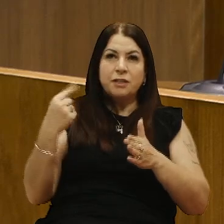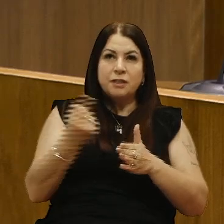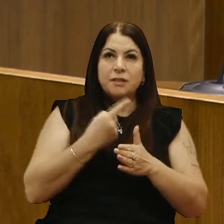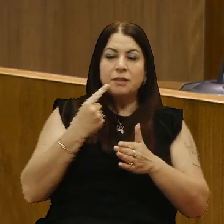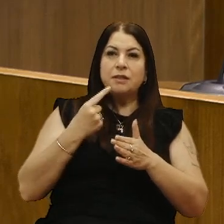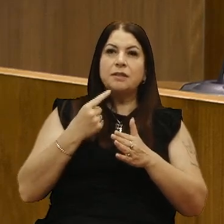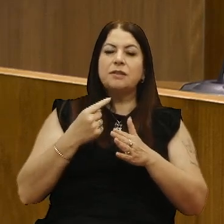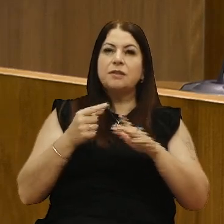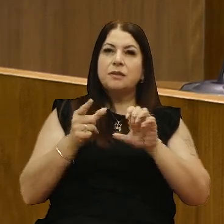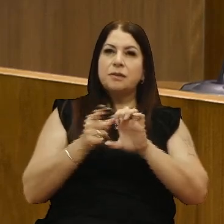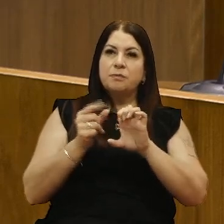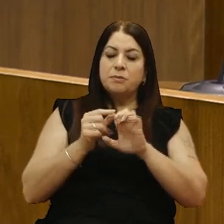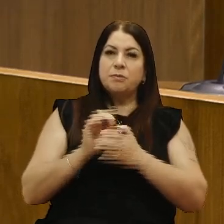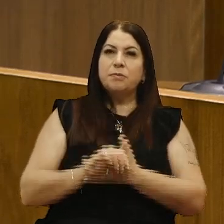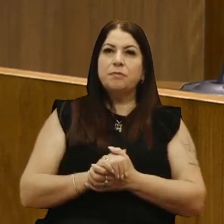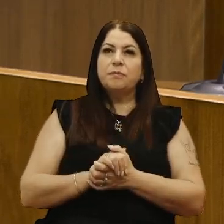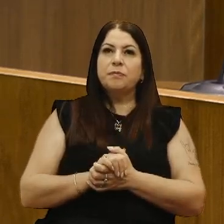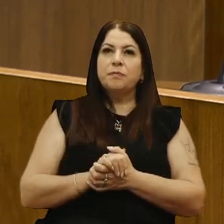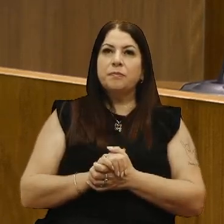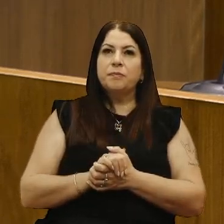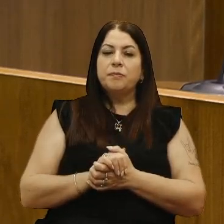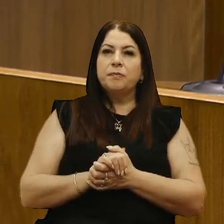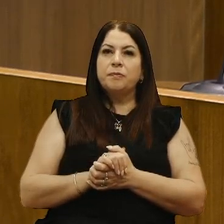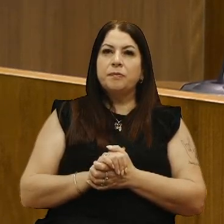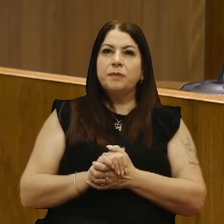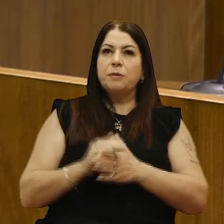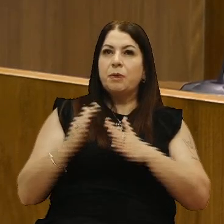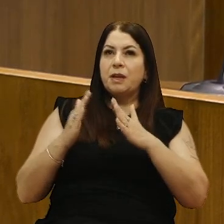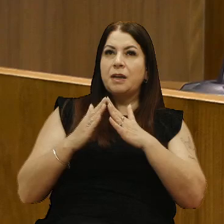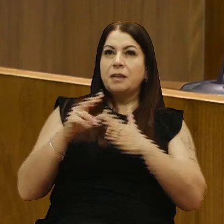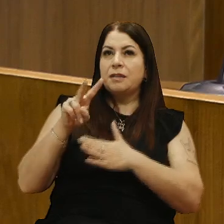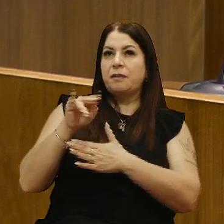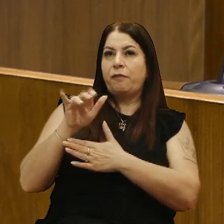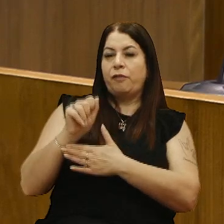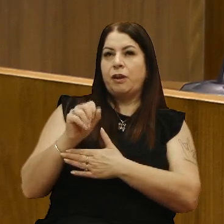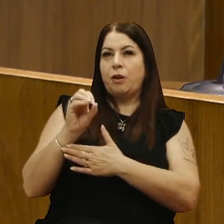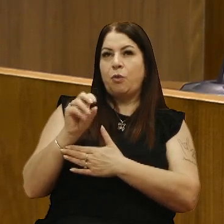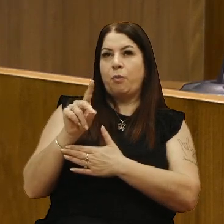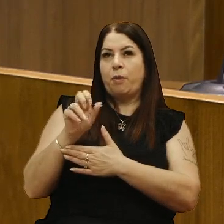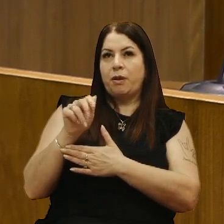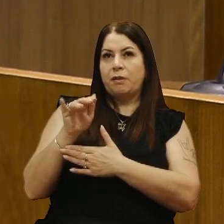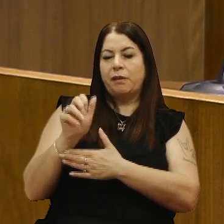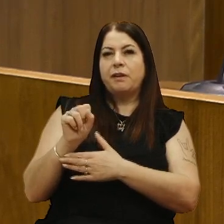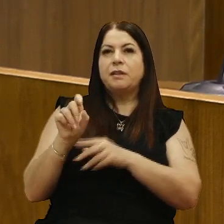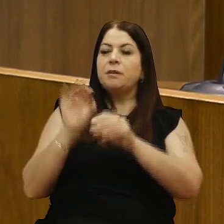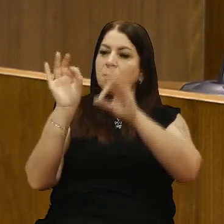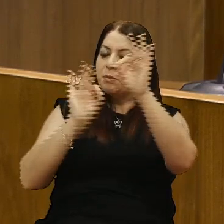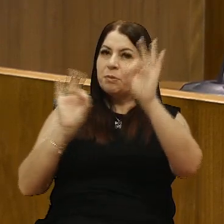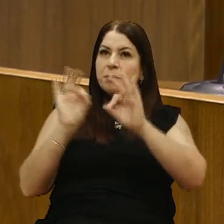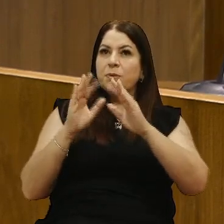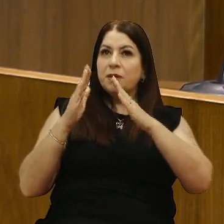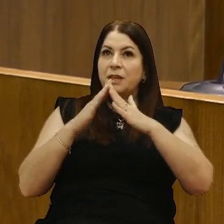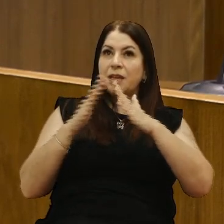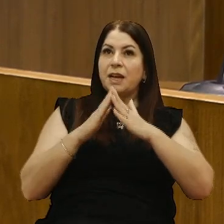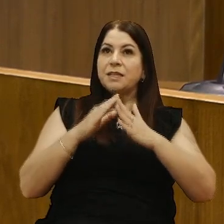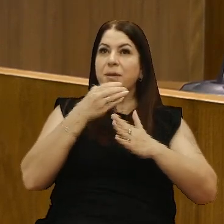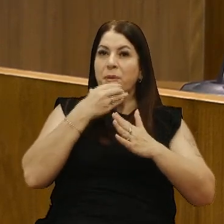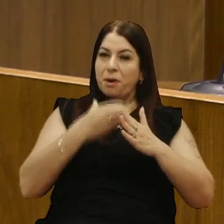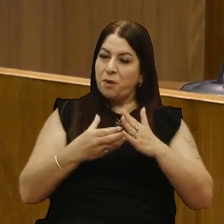nossos empreendedores, uma casa da Vila Operária decorada como a tão esperada Casa do Papai